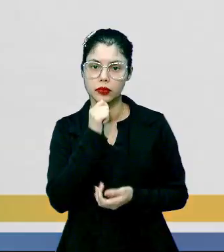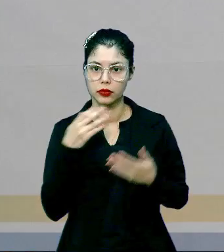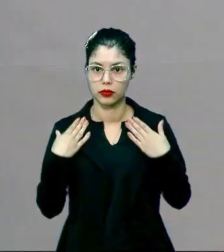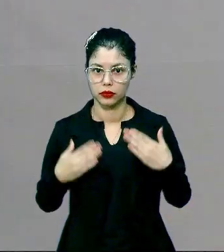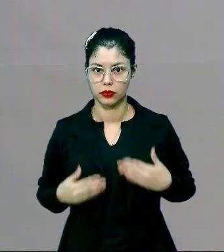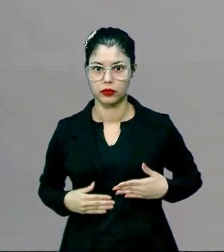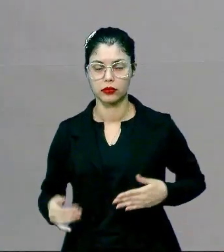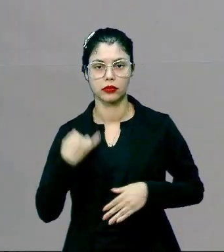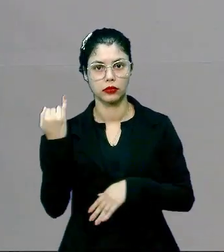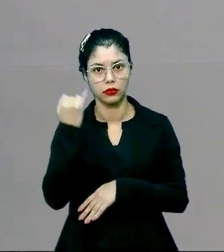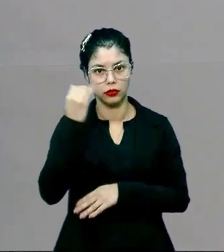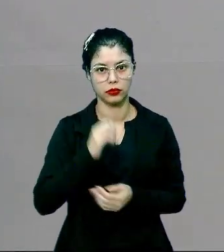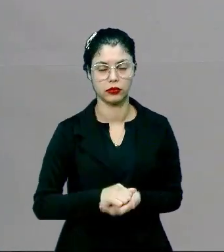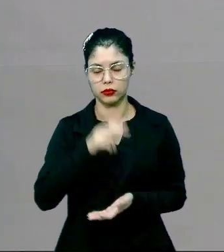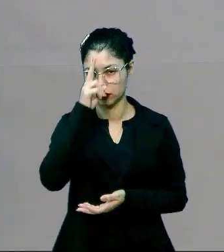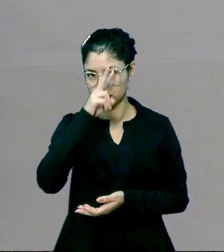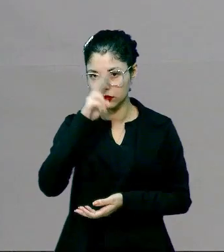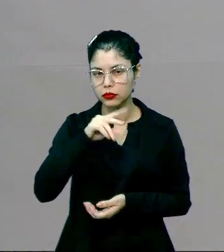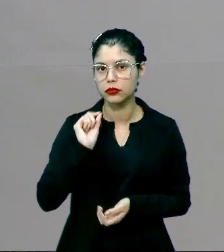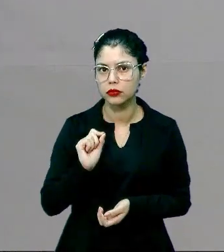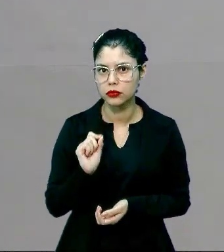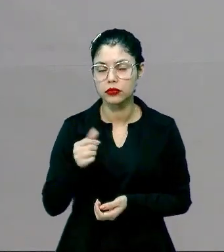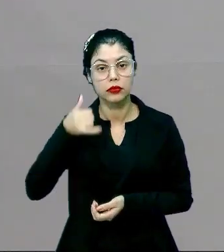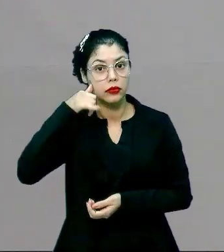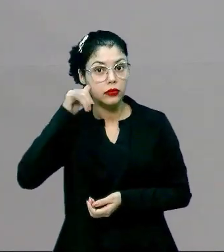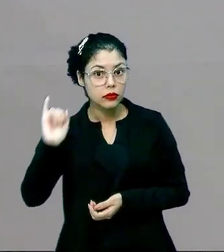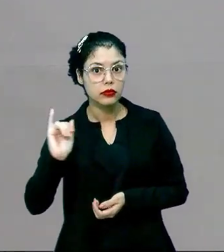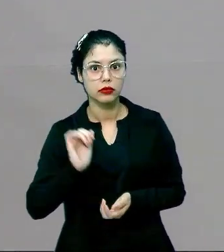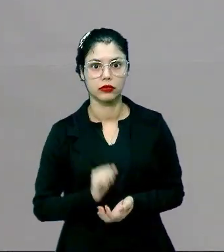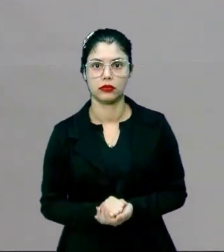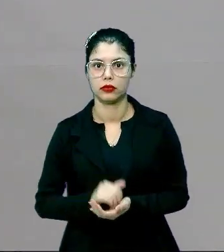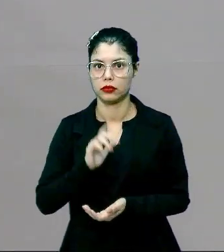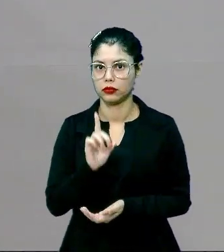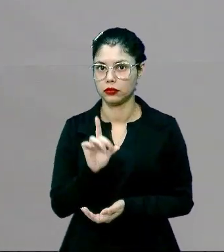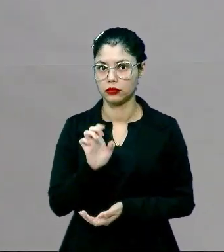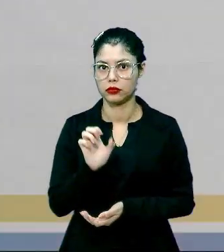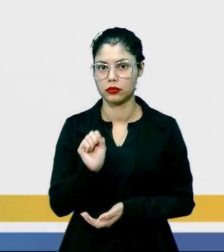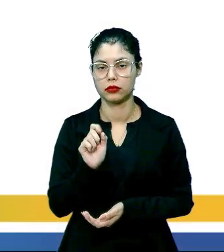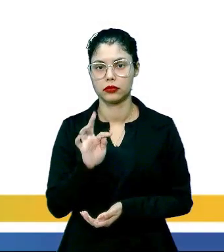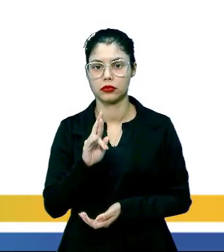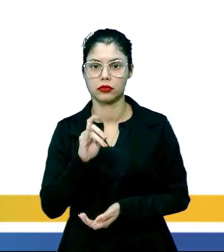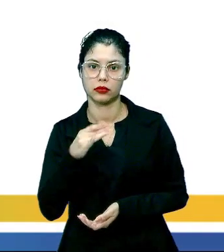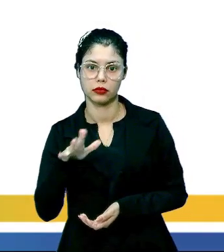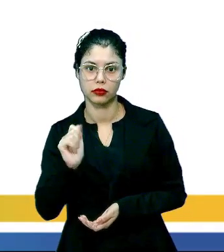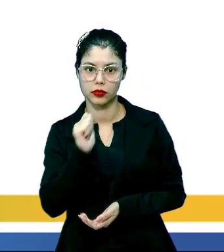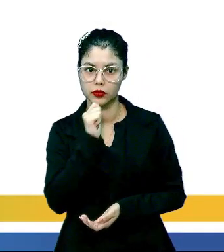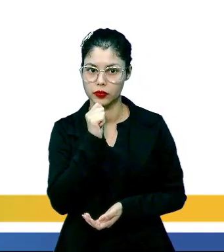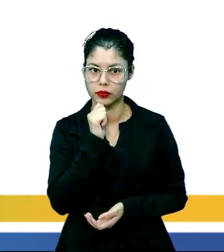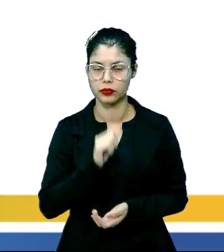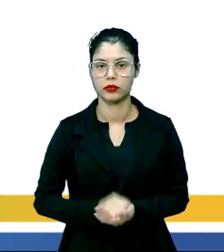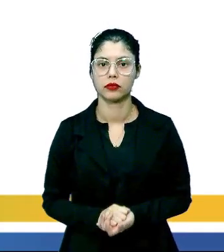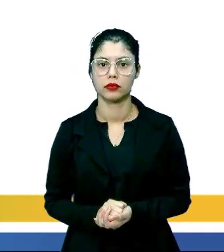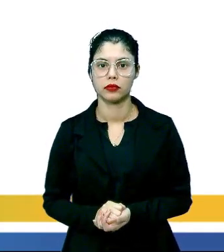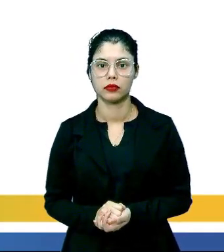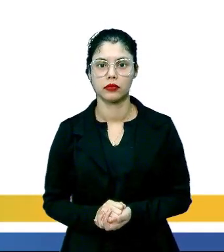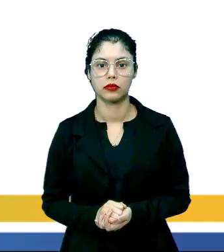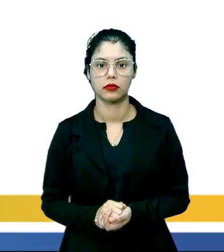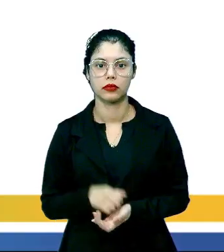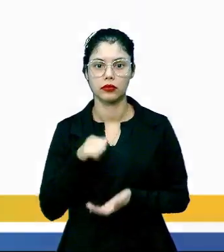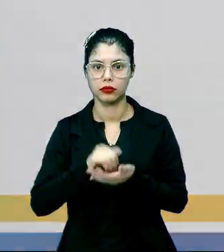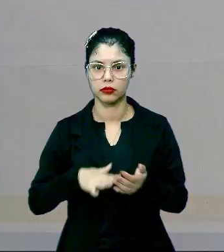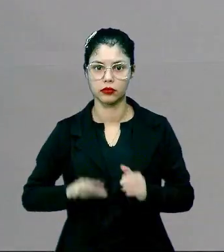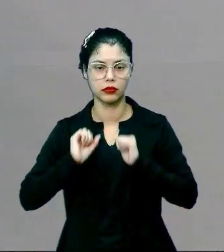inclusive é muito importante. Lembra, o ADH evita a sua desidratação. Vamos lá.